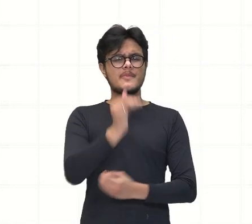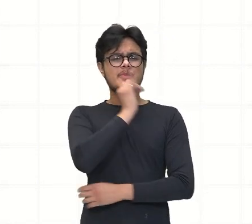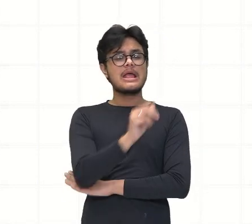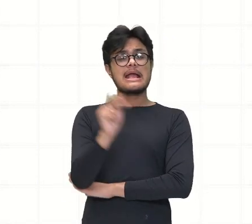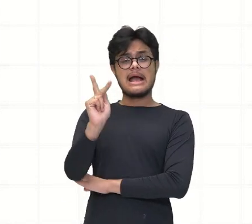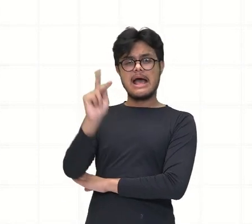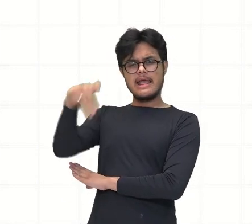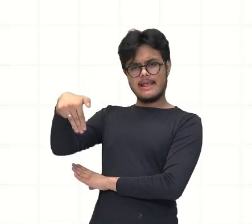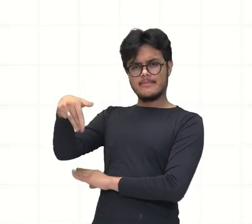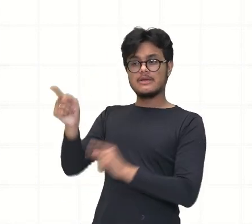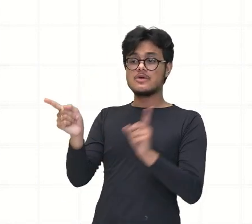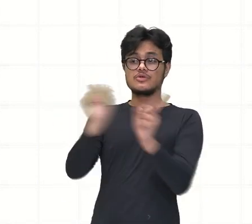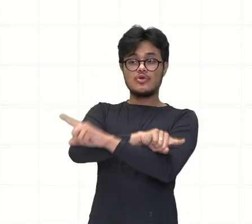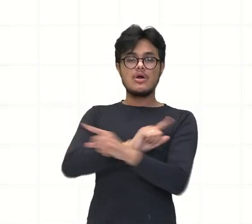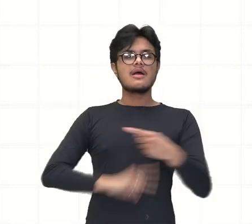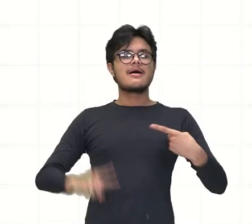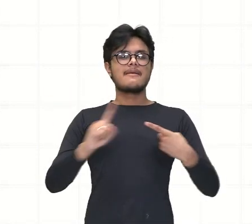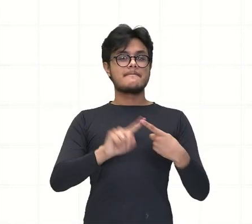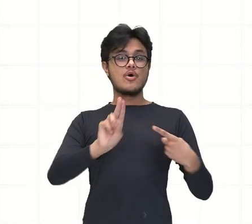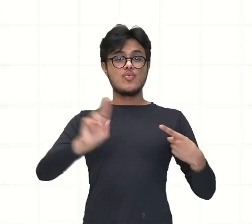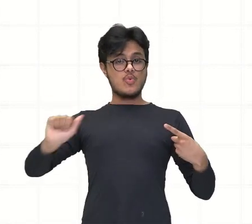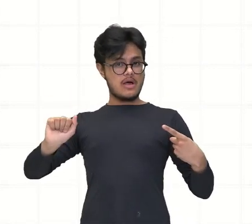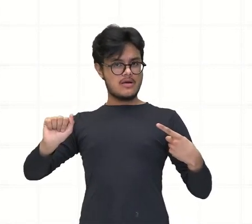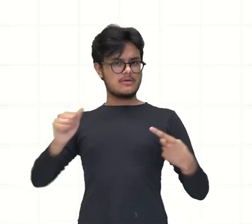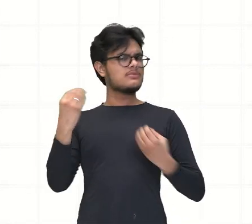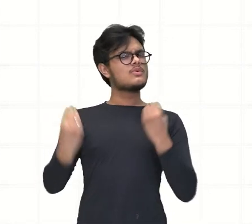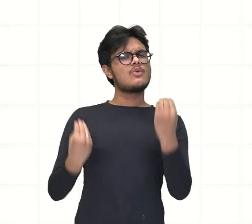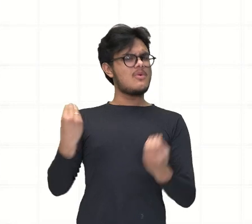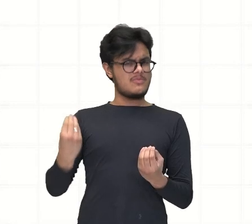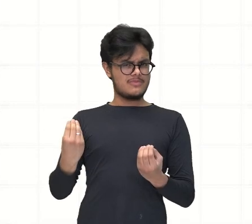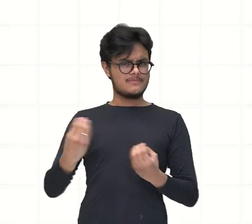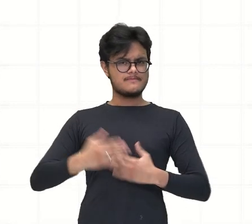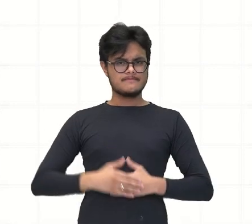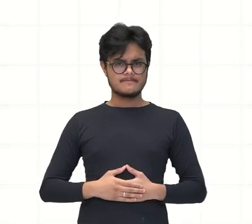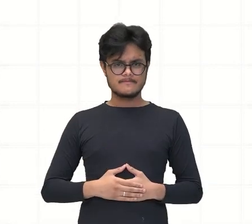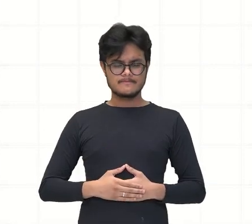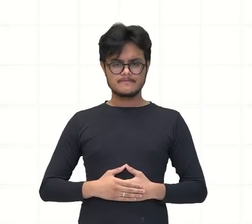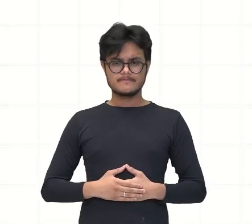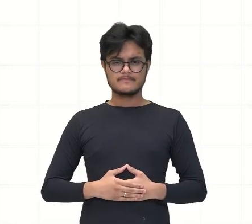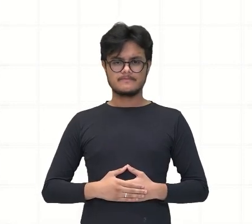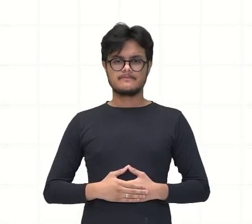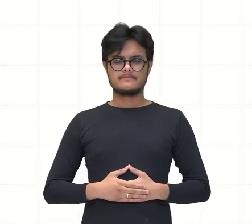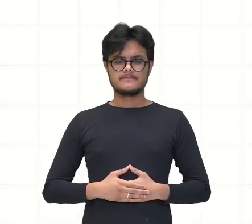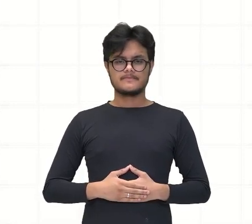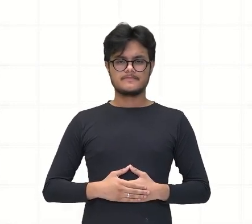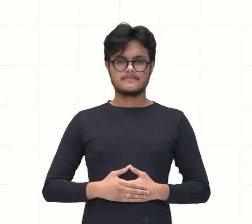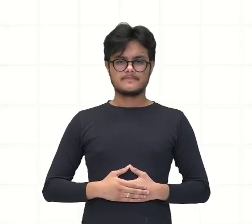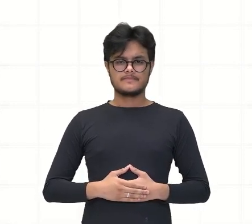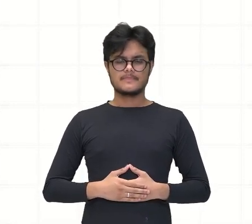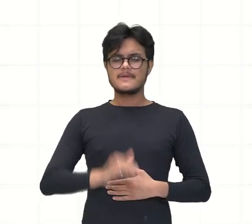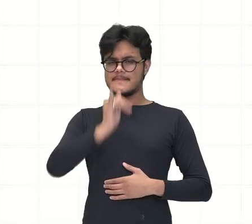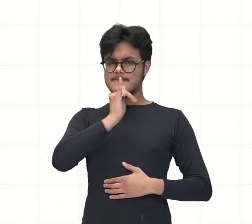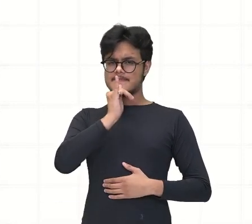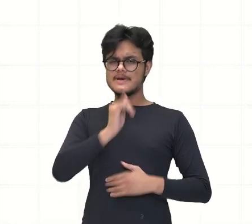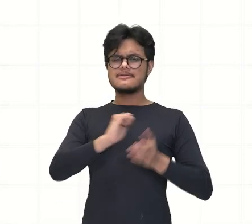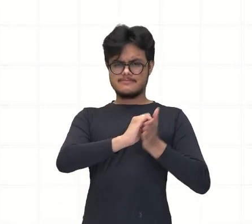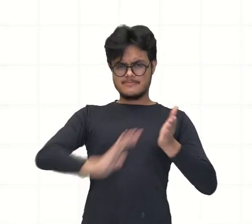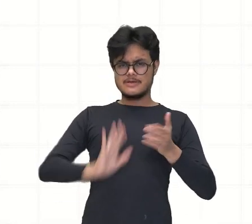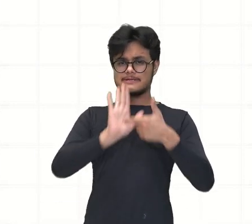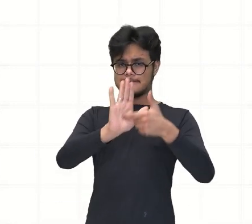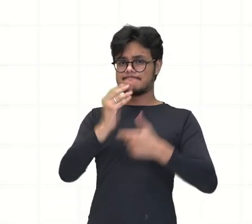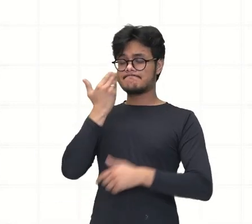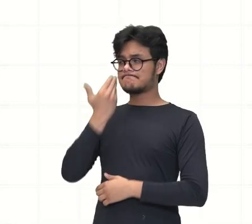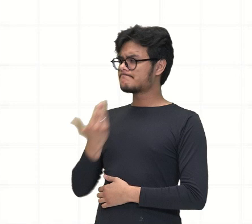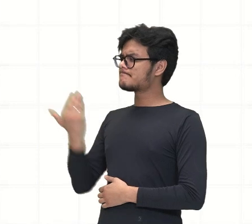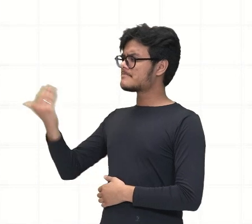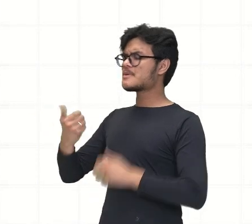quilômetro para uma unidade astronômica? Tudo bem? Então, temos aqui um exemplo que